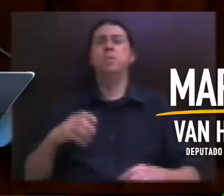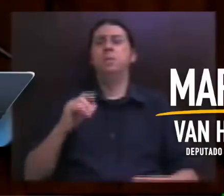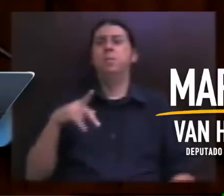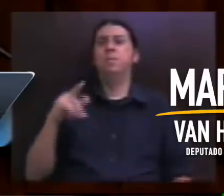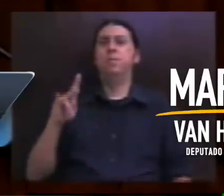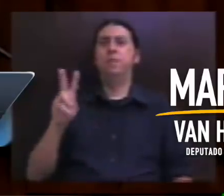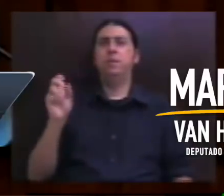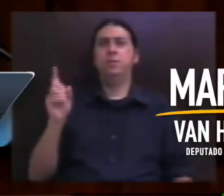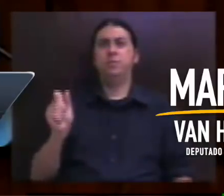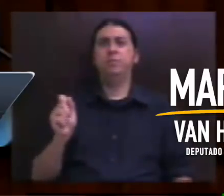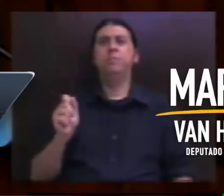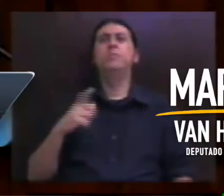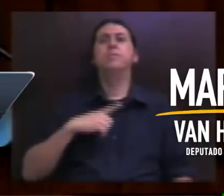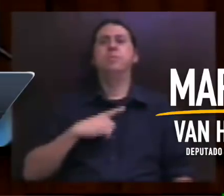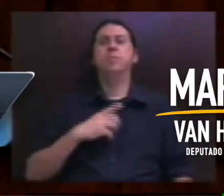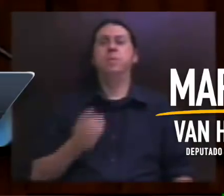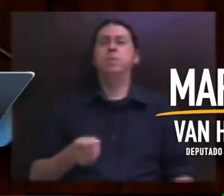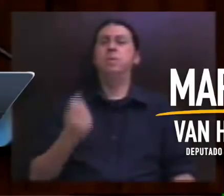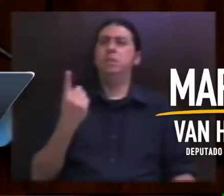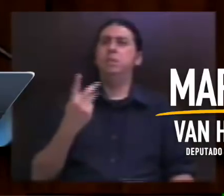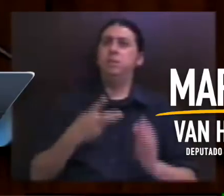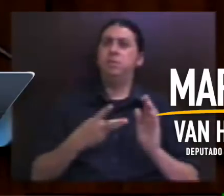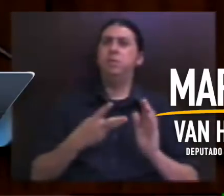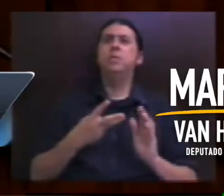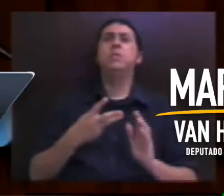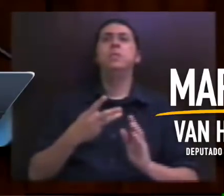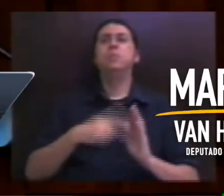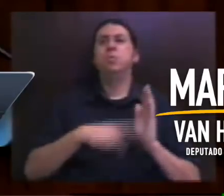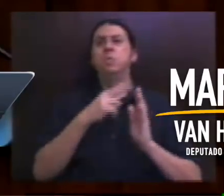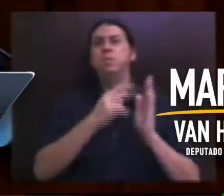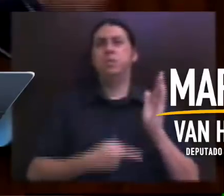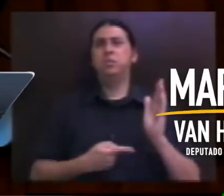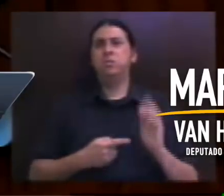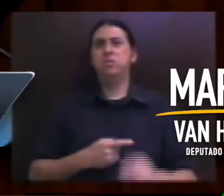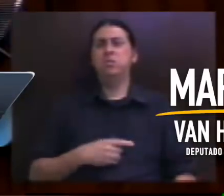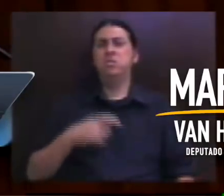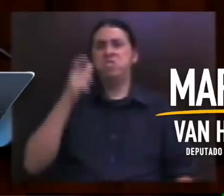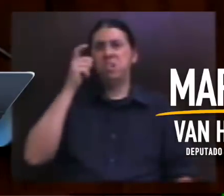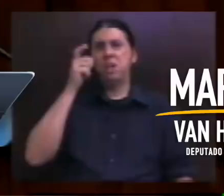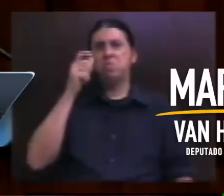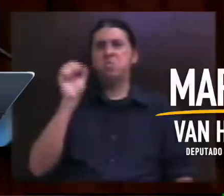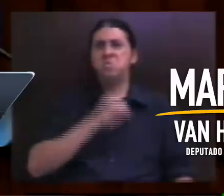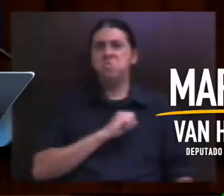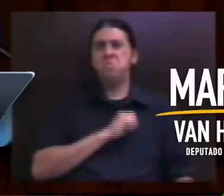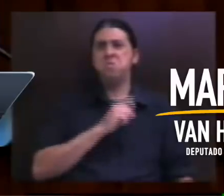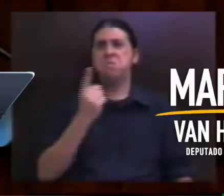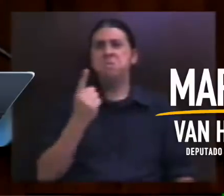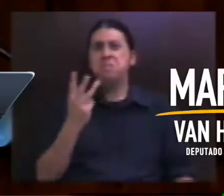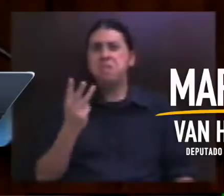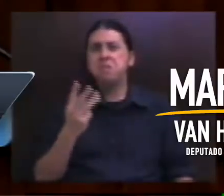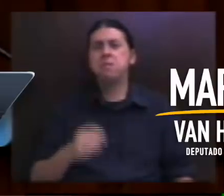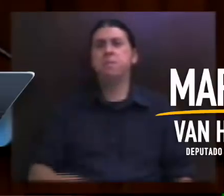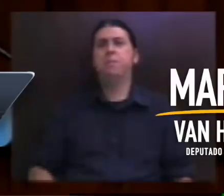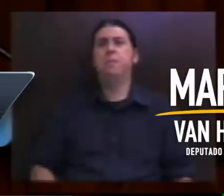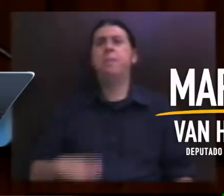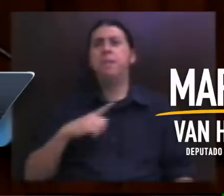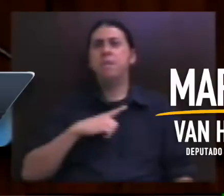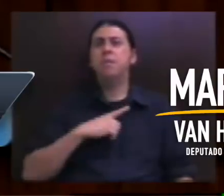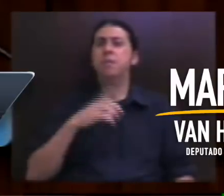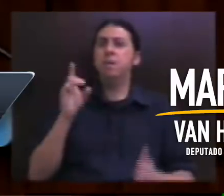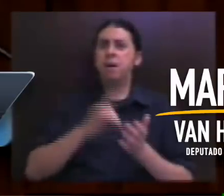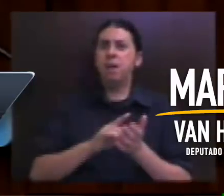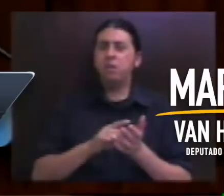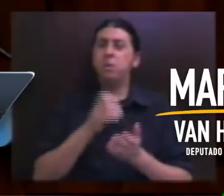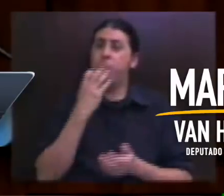13 projetos, maldito número 13, entre esses 13 projetos, mas neste caso bendito,